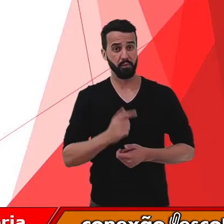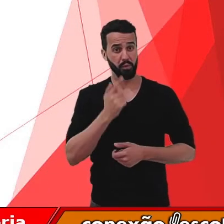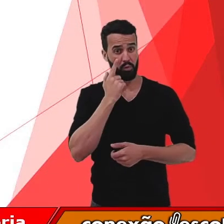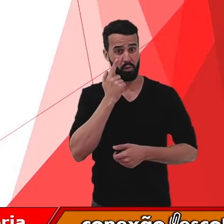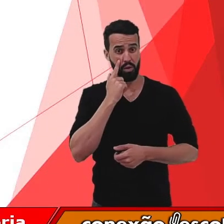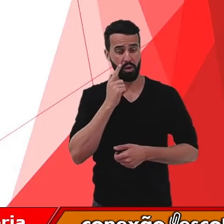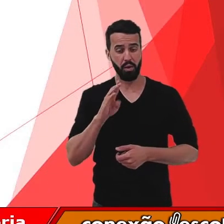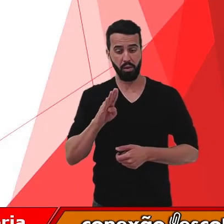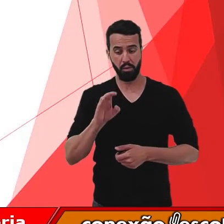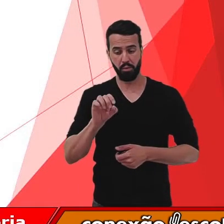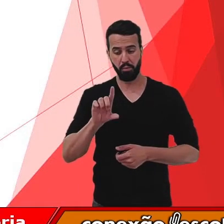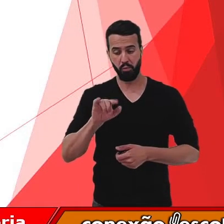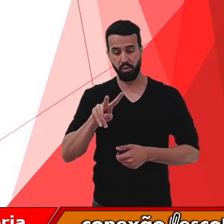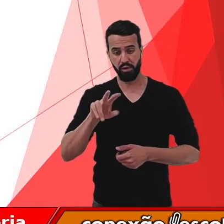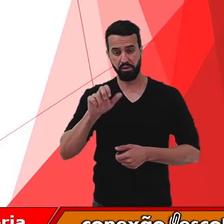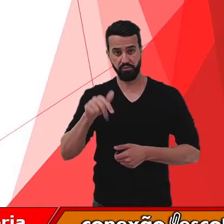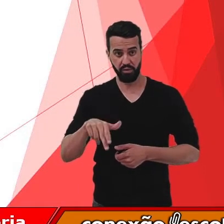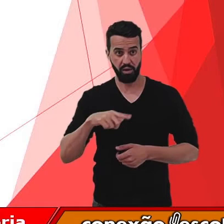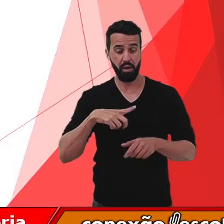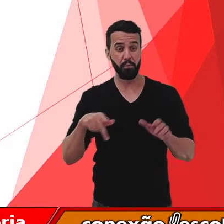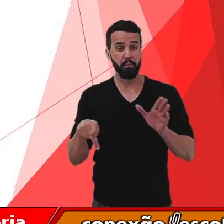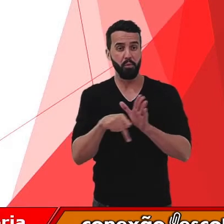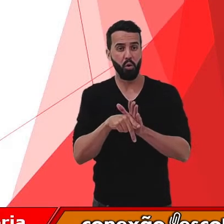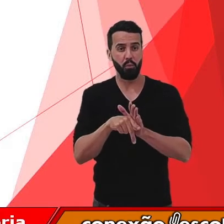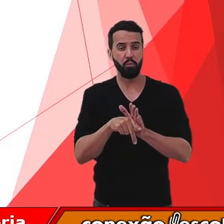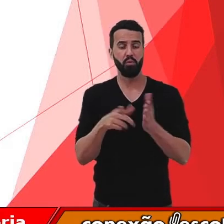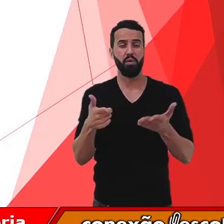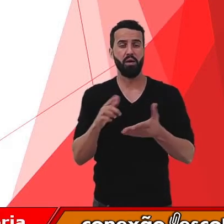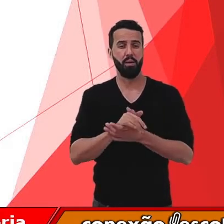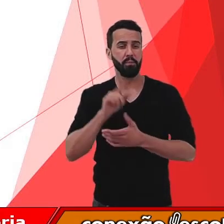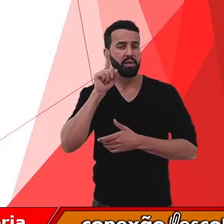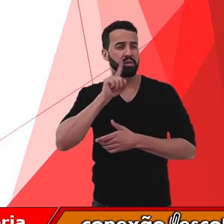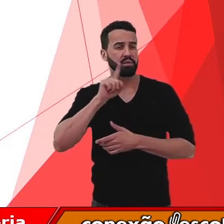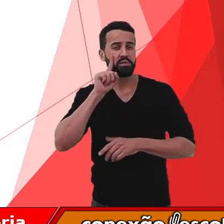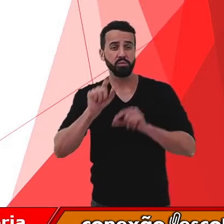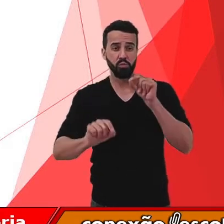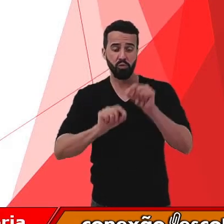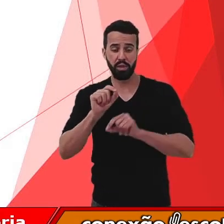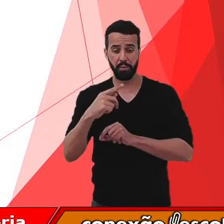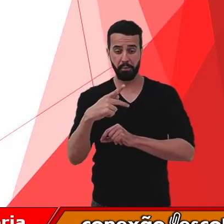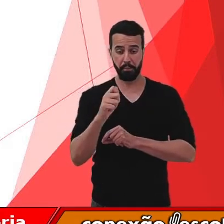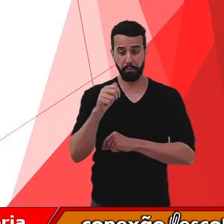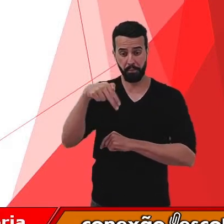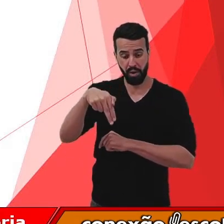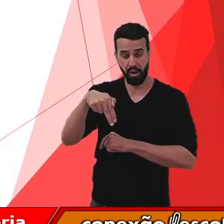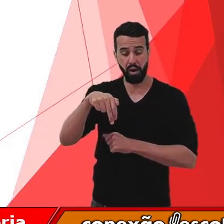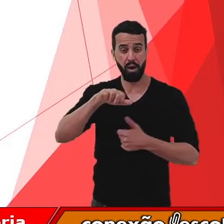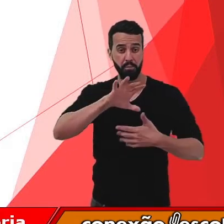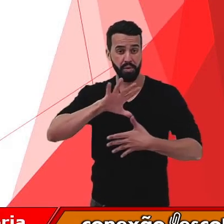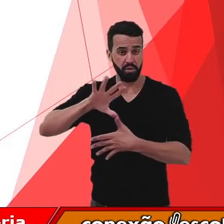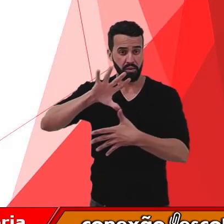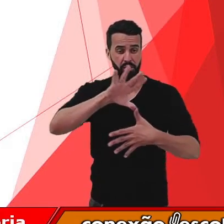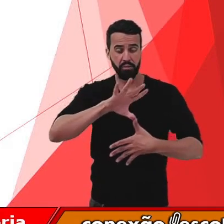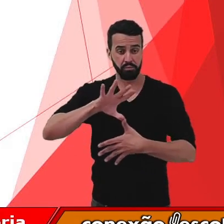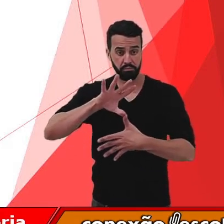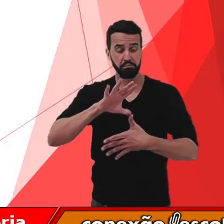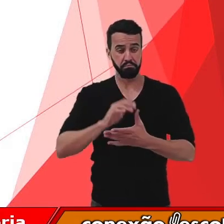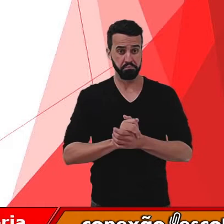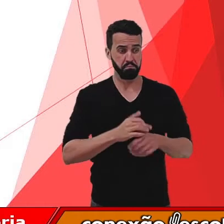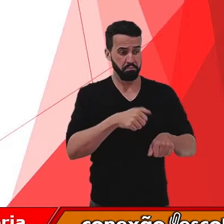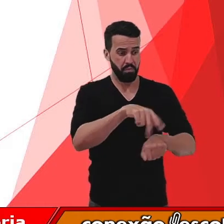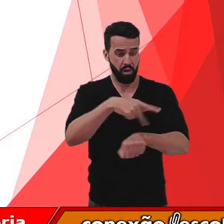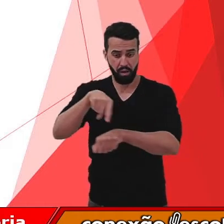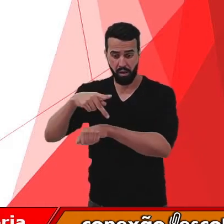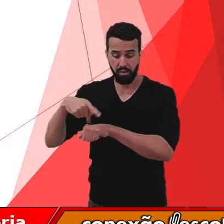foi chamada de pan-americanismo, porque ele queria que as nações agora libertas se unissem